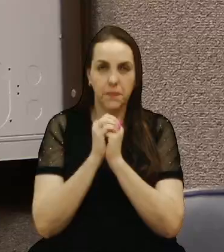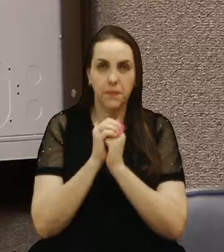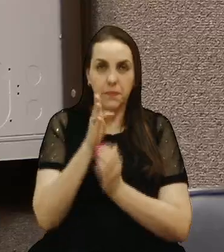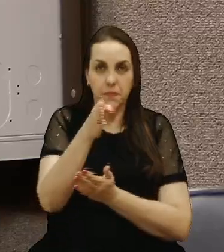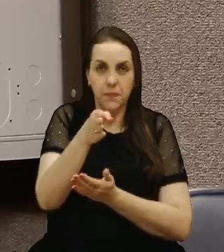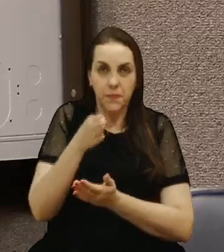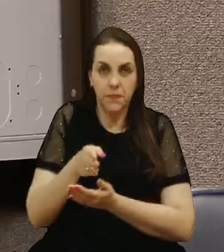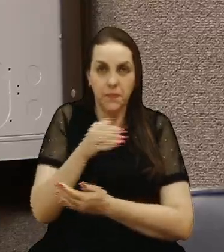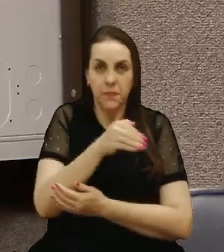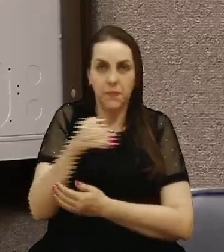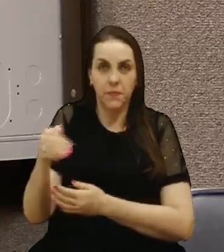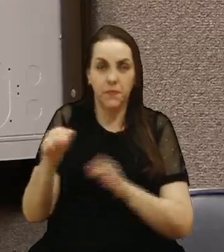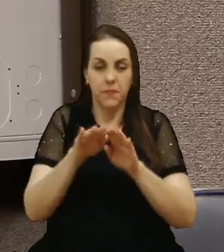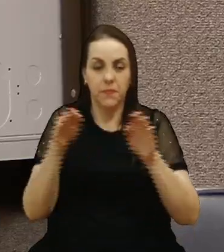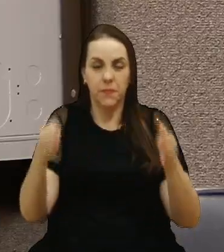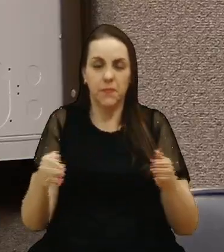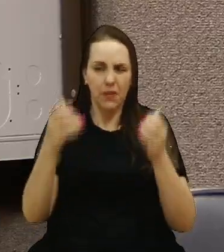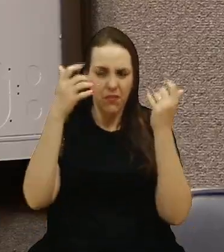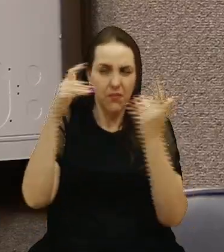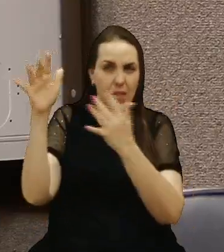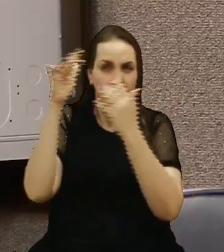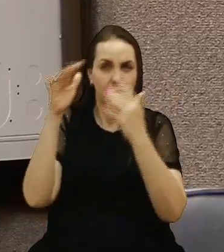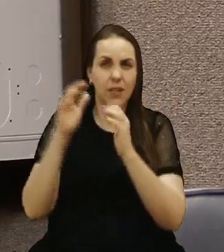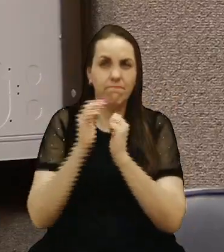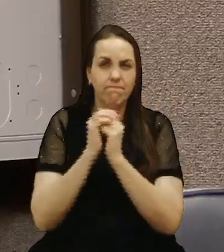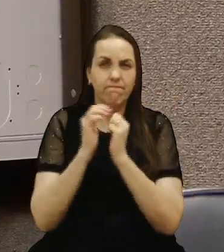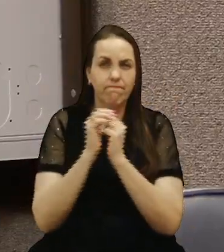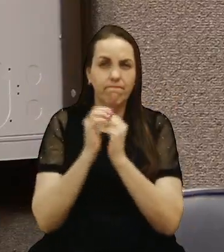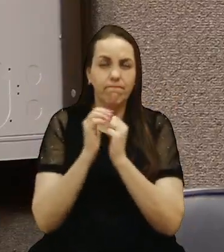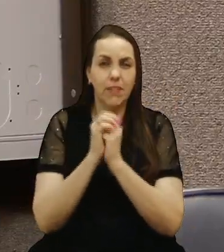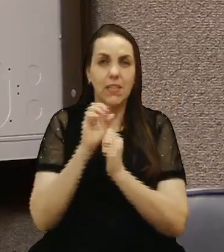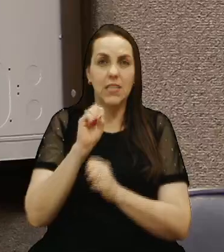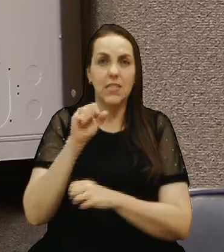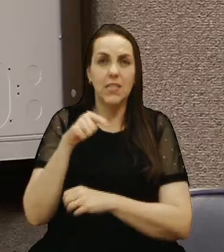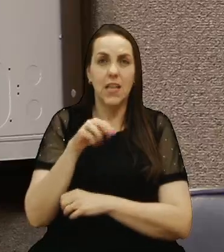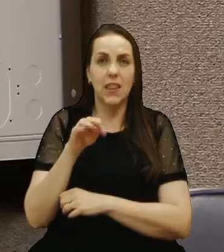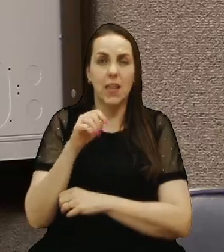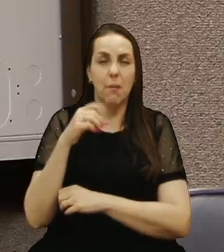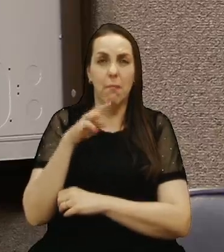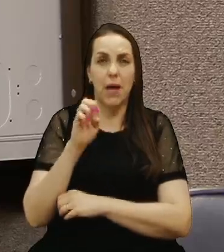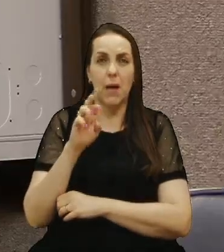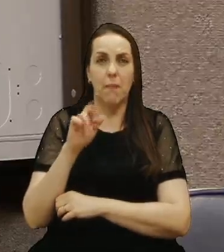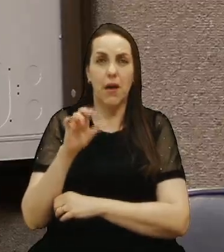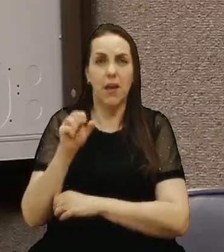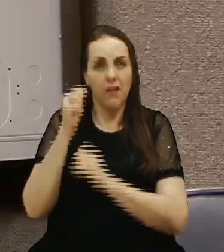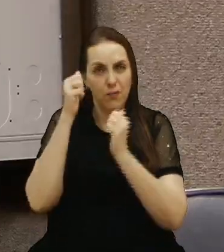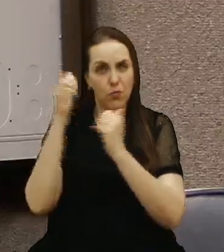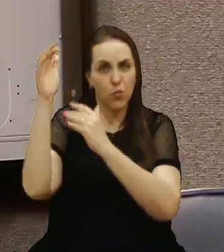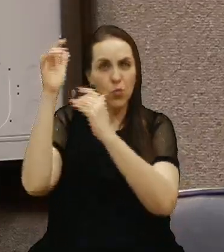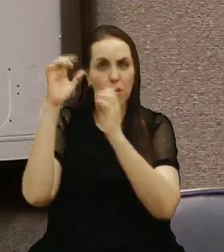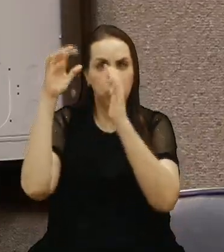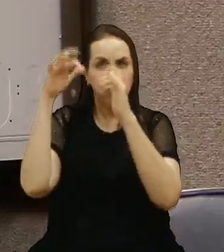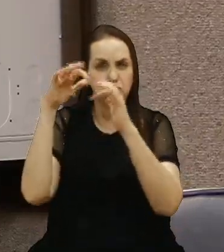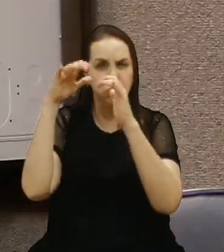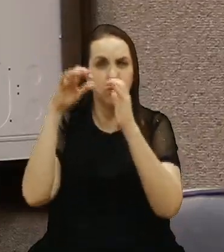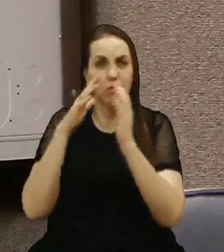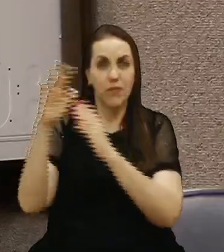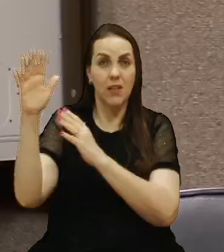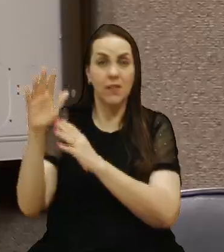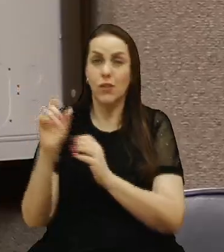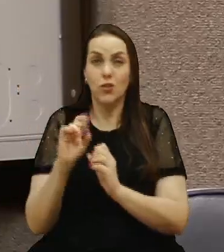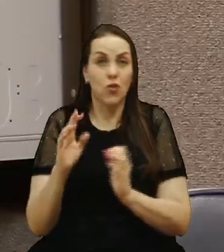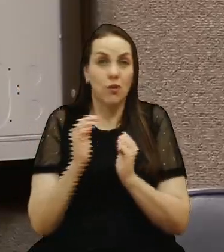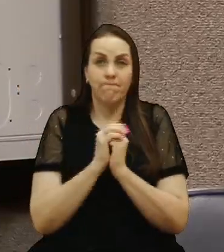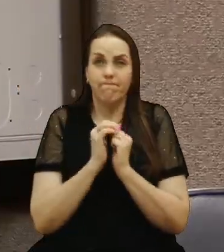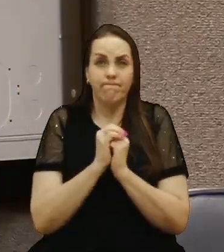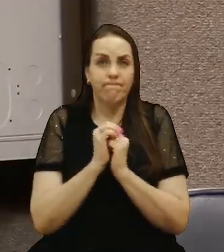mesa para espantar o temporal, rezando para Santa Bárbara que tire o temporal de perto. E é isso que a gente faz. É isso que o agricultor faz. E muita